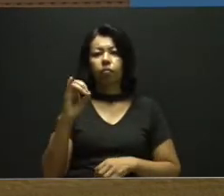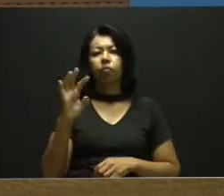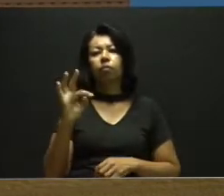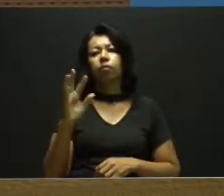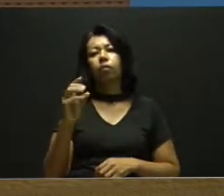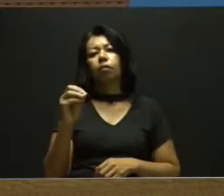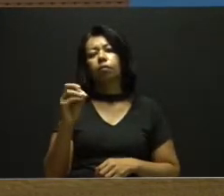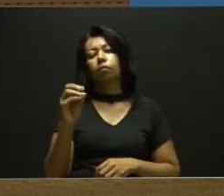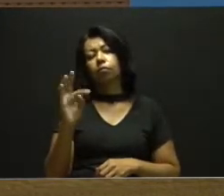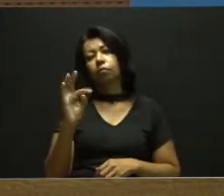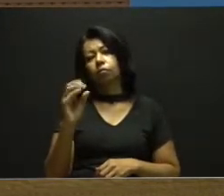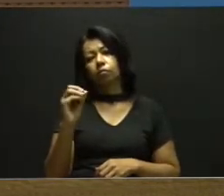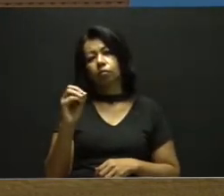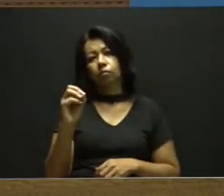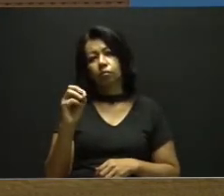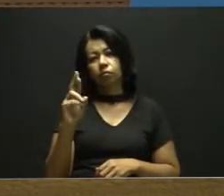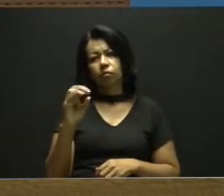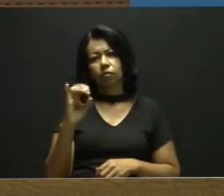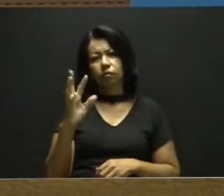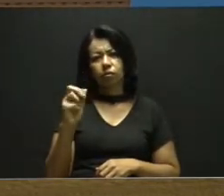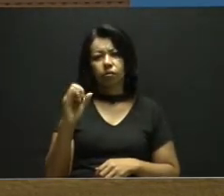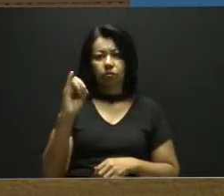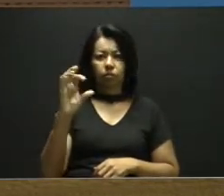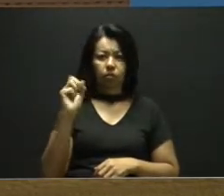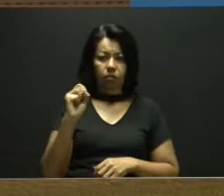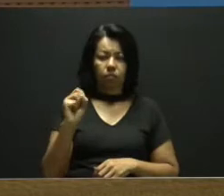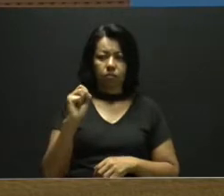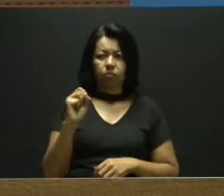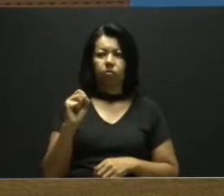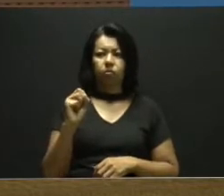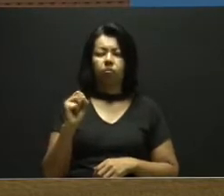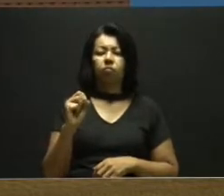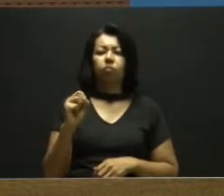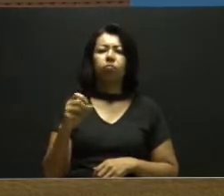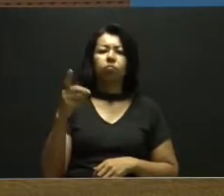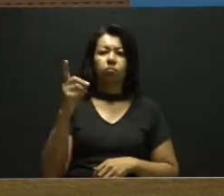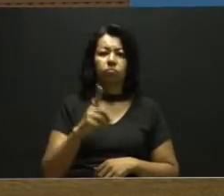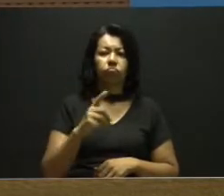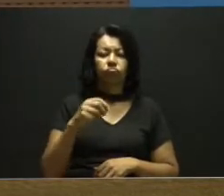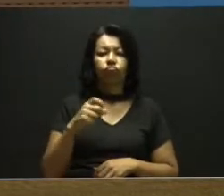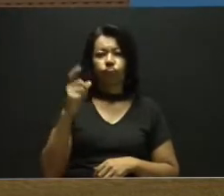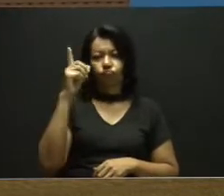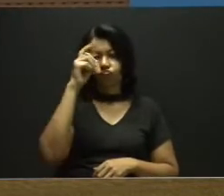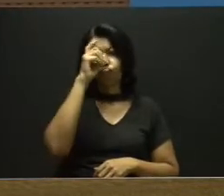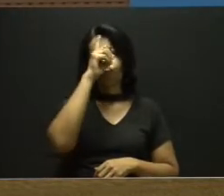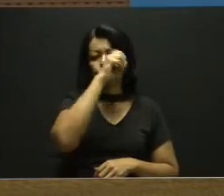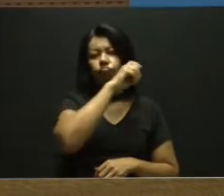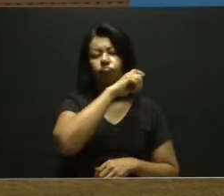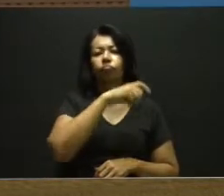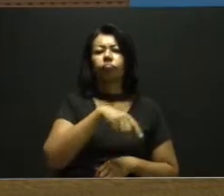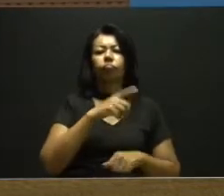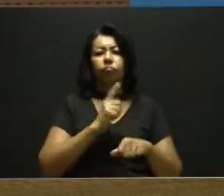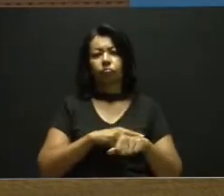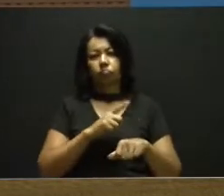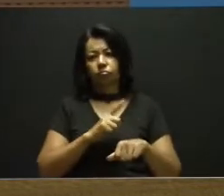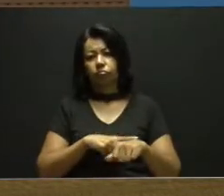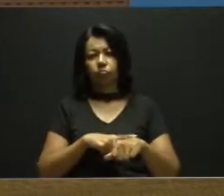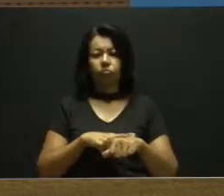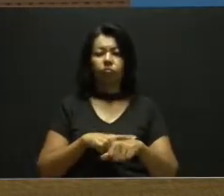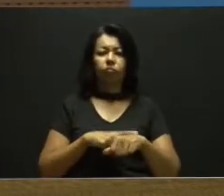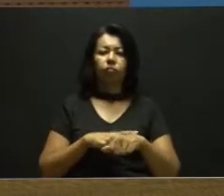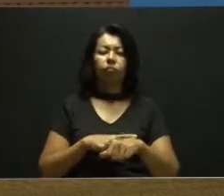e afronta maior se aquele sujeito fosse um negro uma